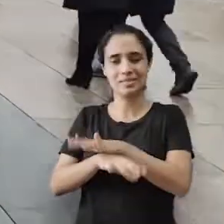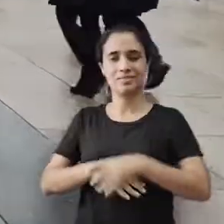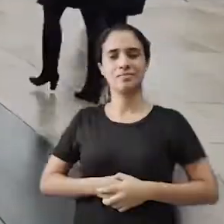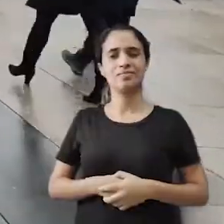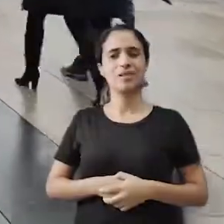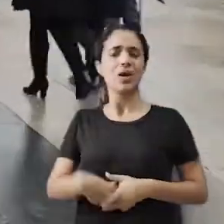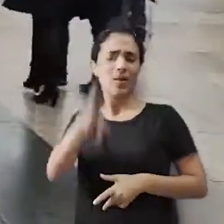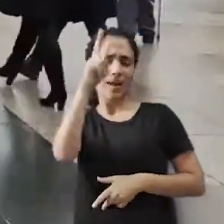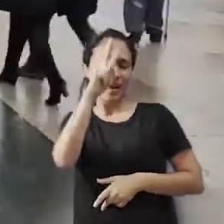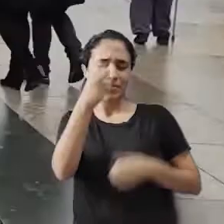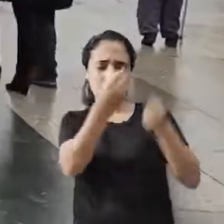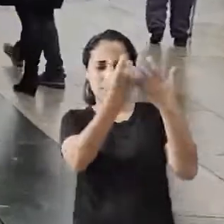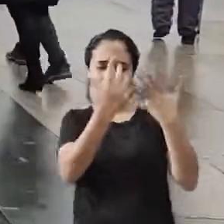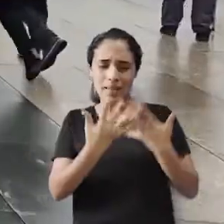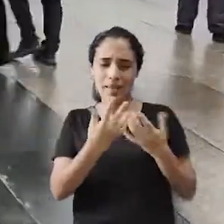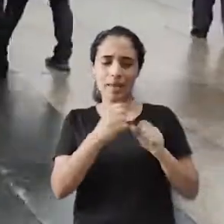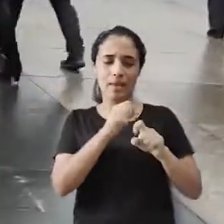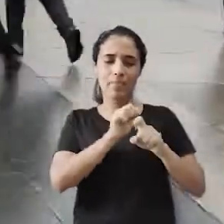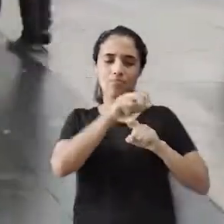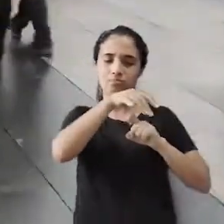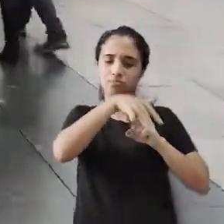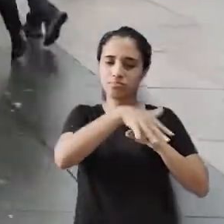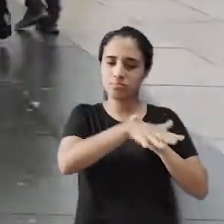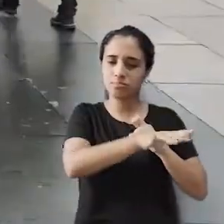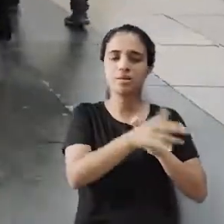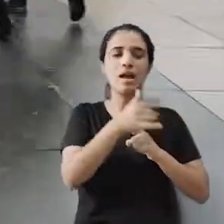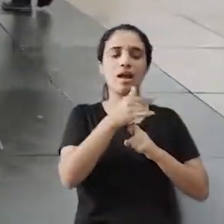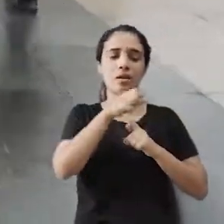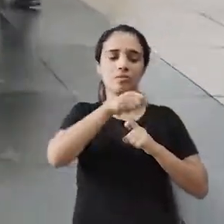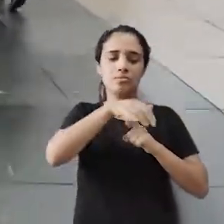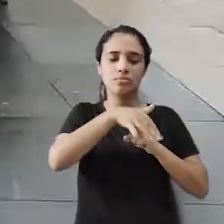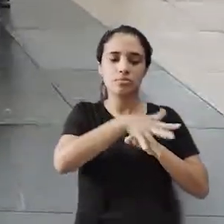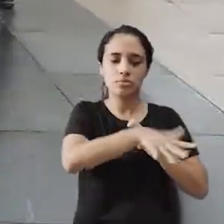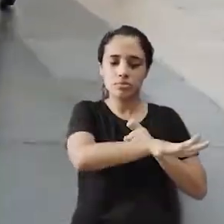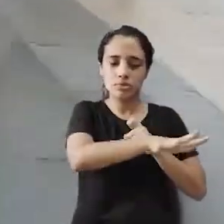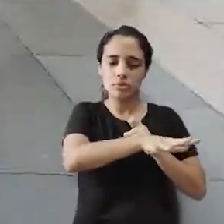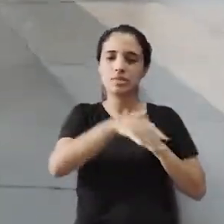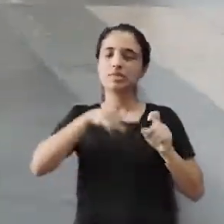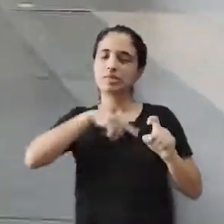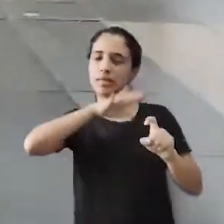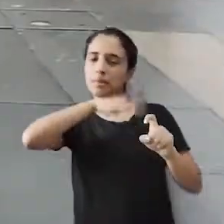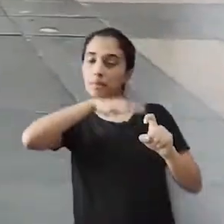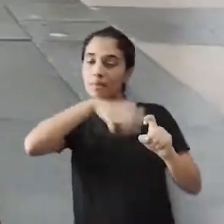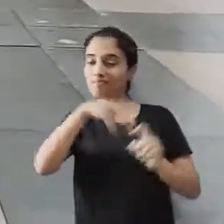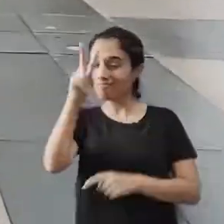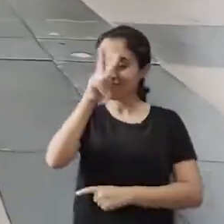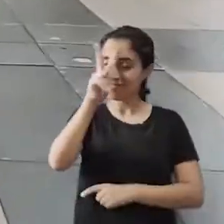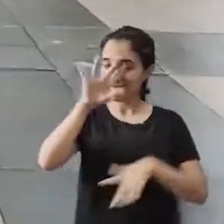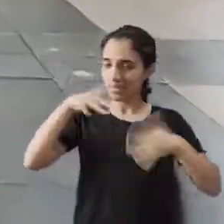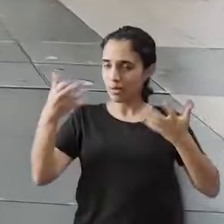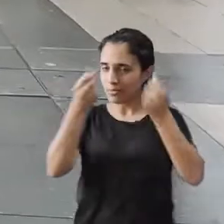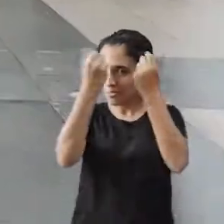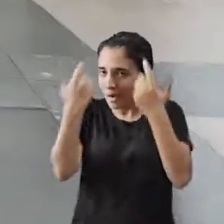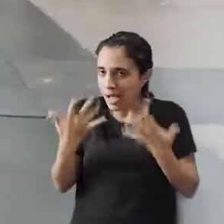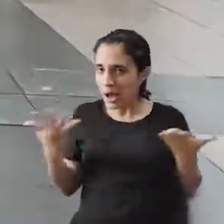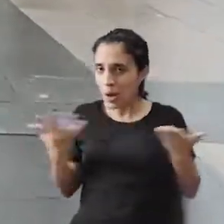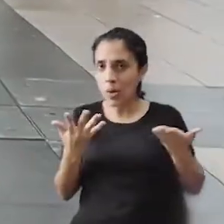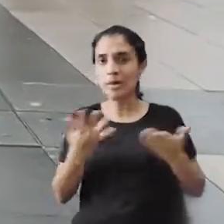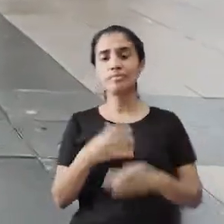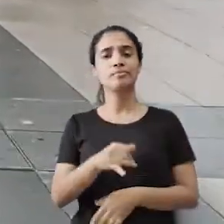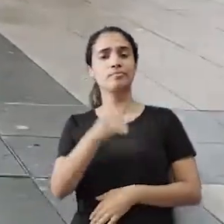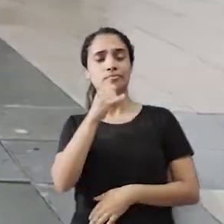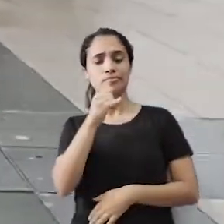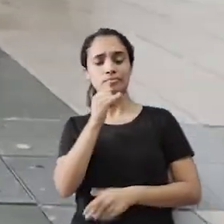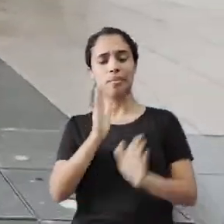O mito dessa fonte é que um dos soldados, ele estava querendo água